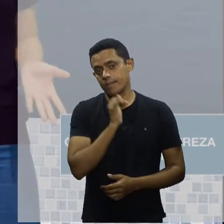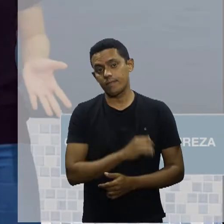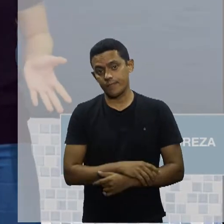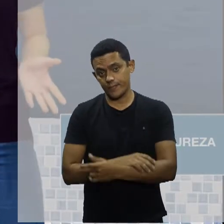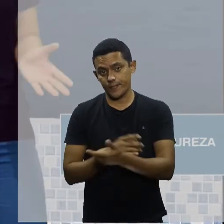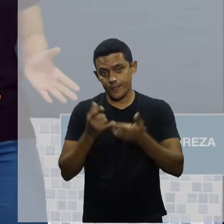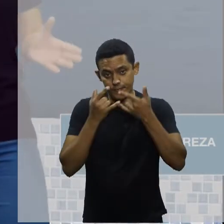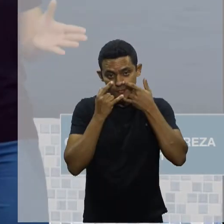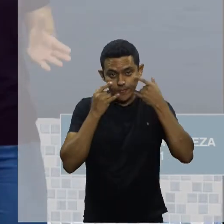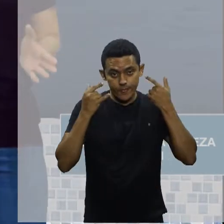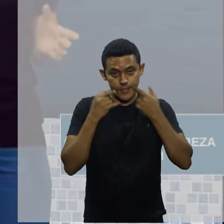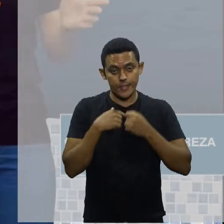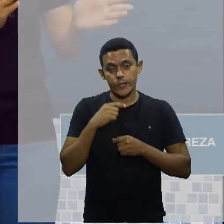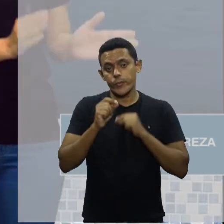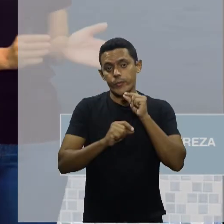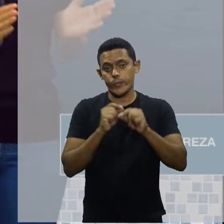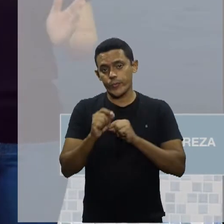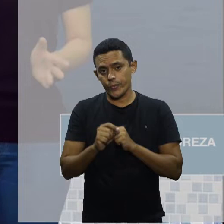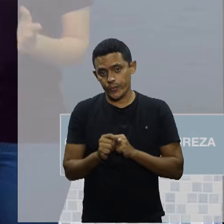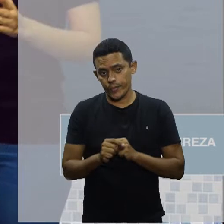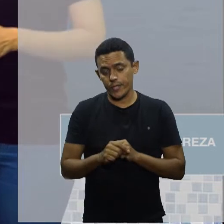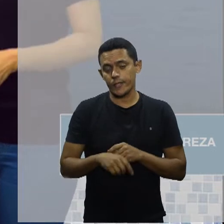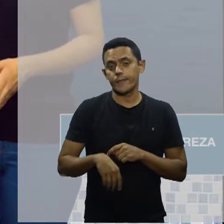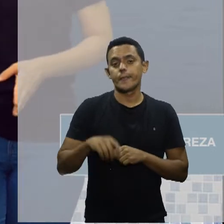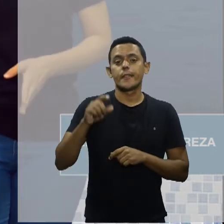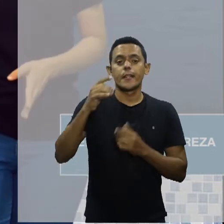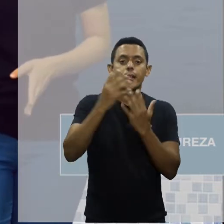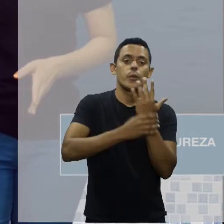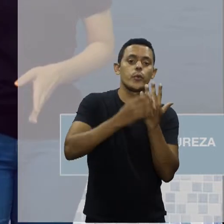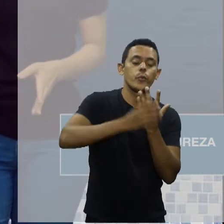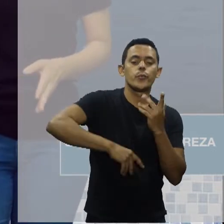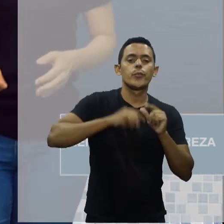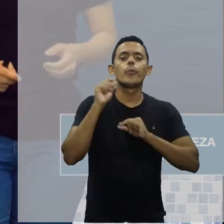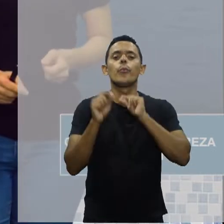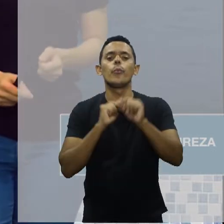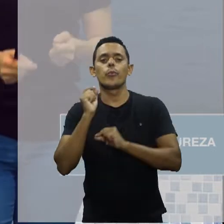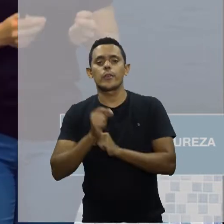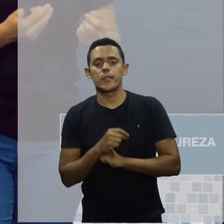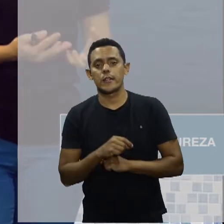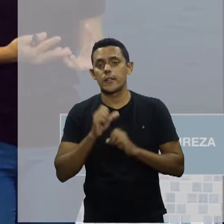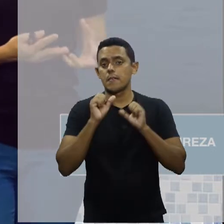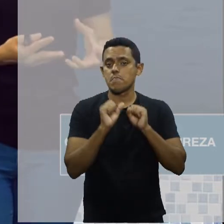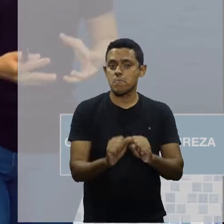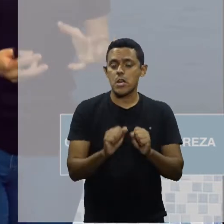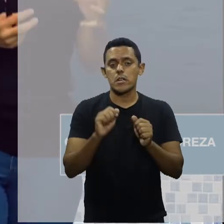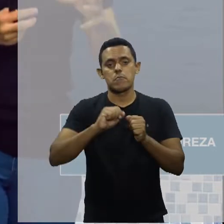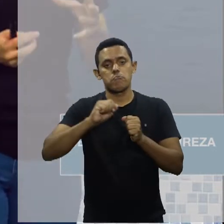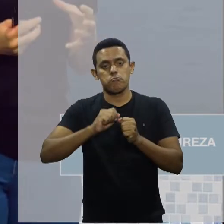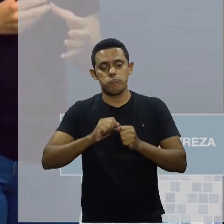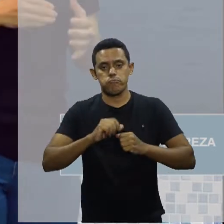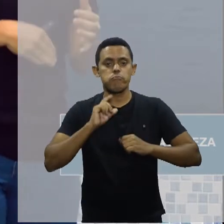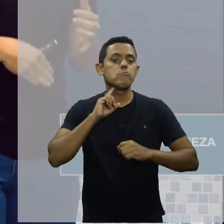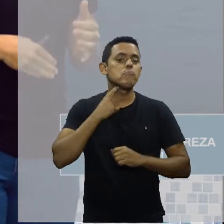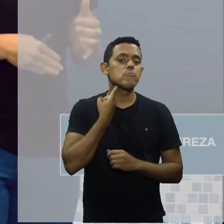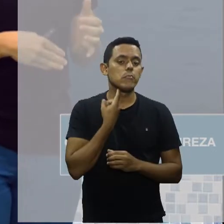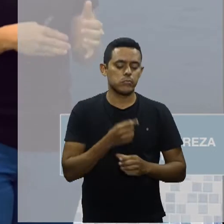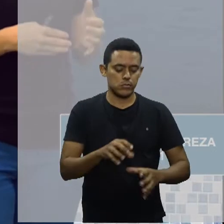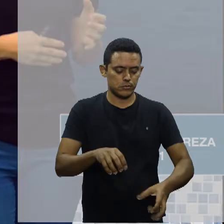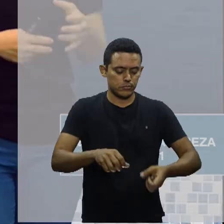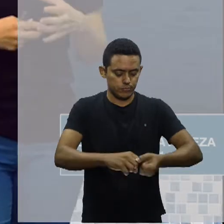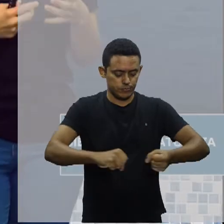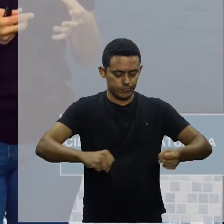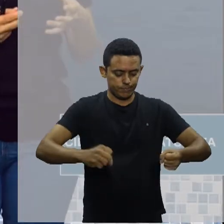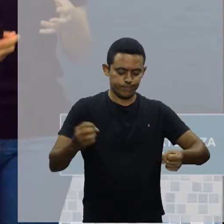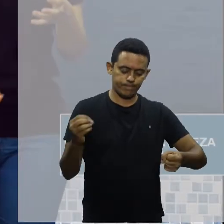de EPIs. EPIs quer dizer Equipamento de Proteção Individual. Então, o primeiro passo, a gente vê aí uma sacola,